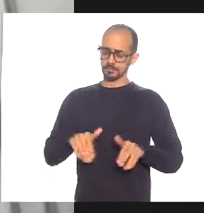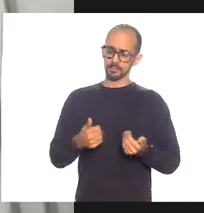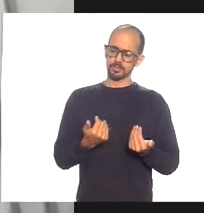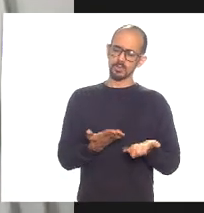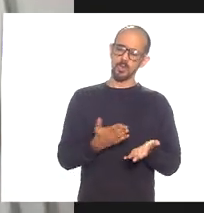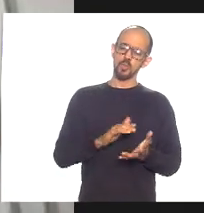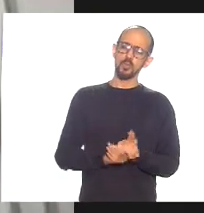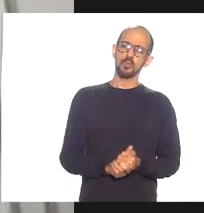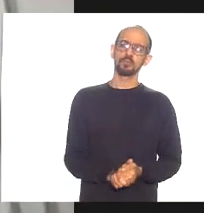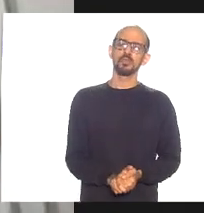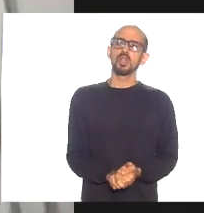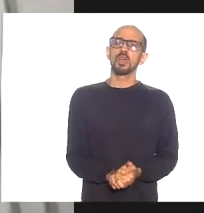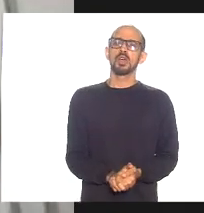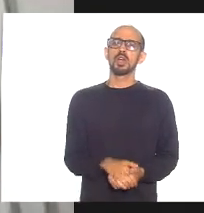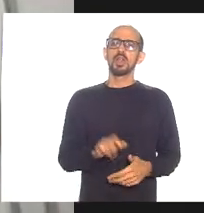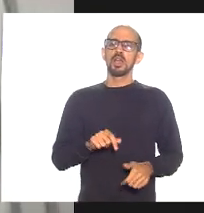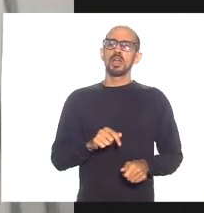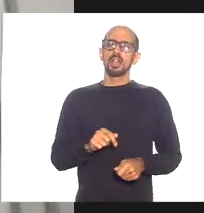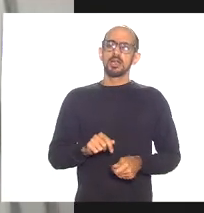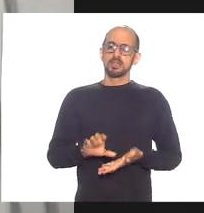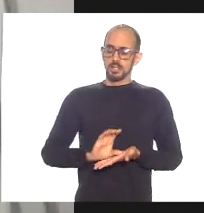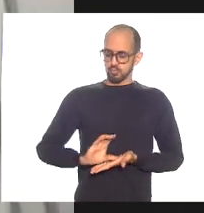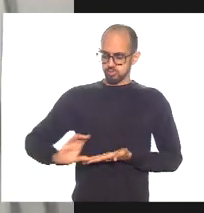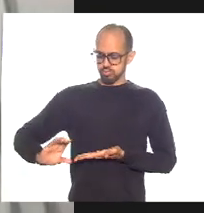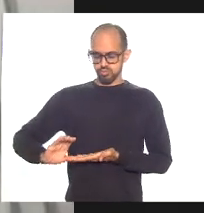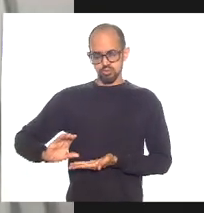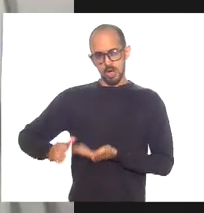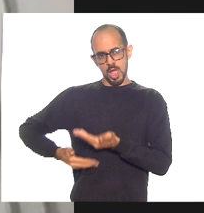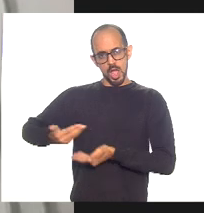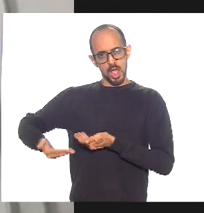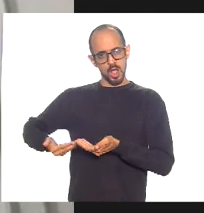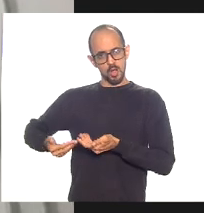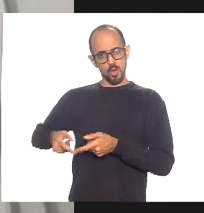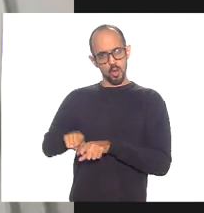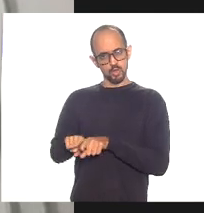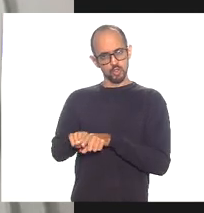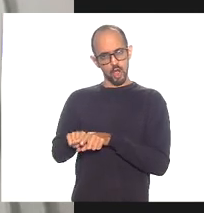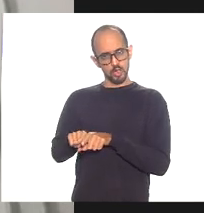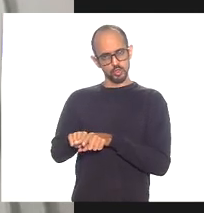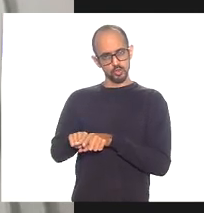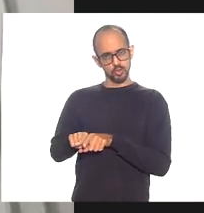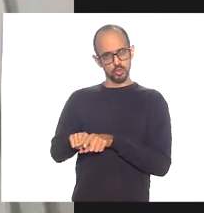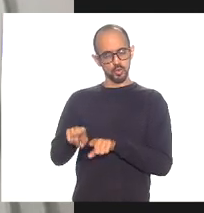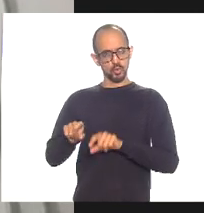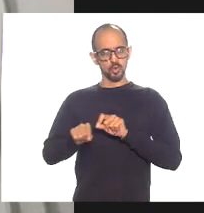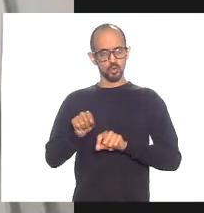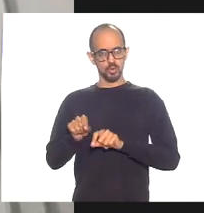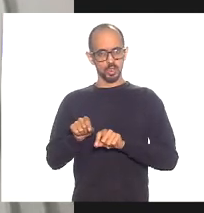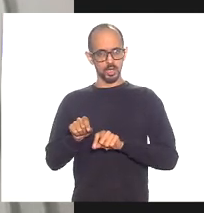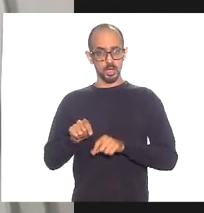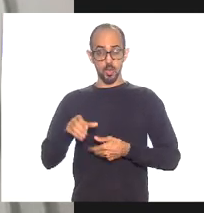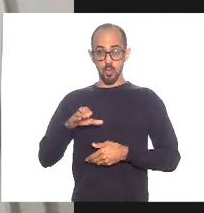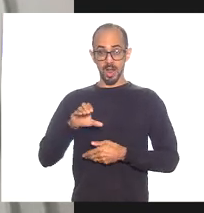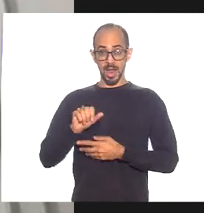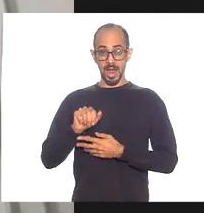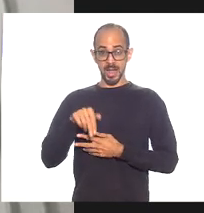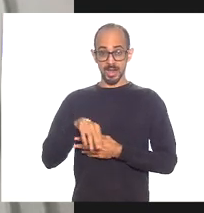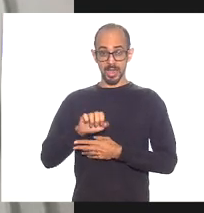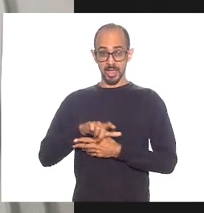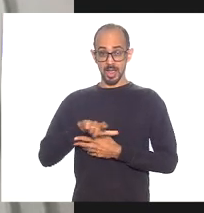questão do cofinanciamento, da recuperação do espaço do Canecão, embora ele tenha uma